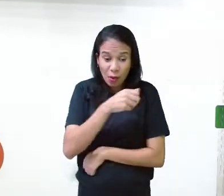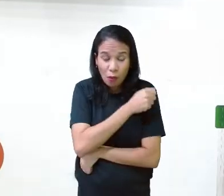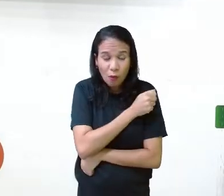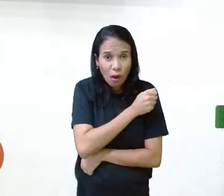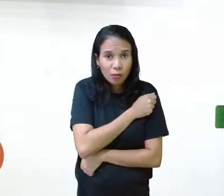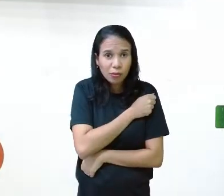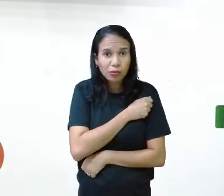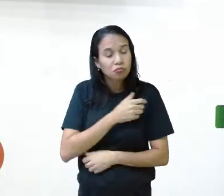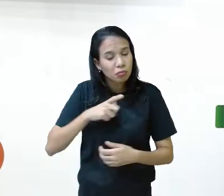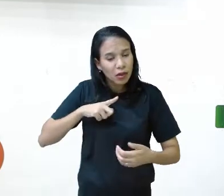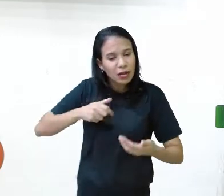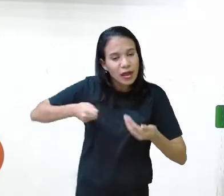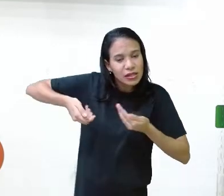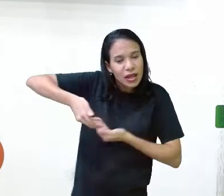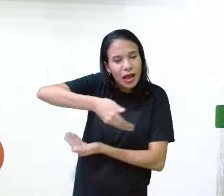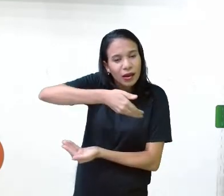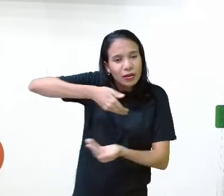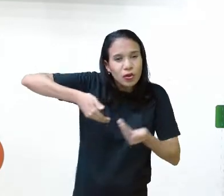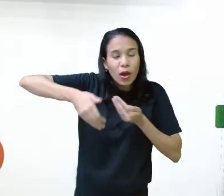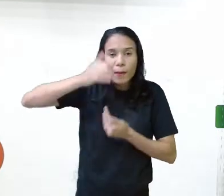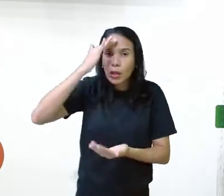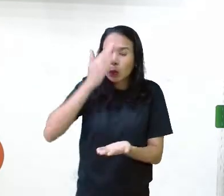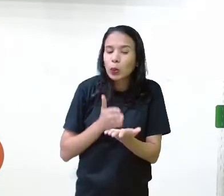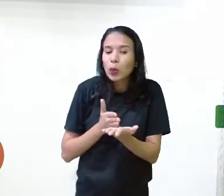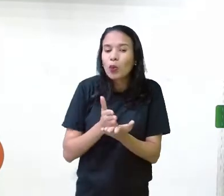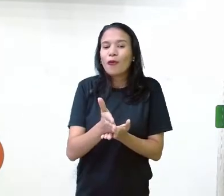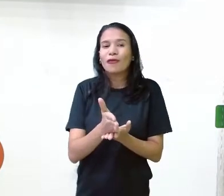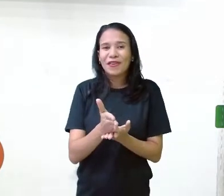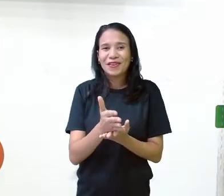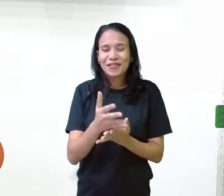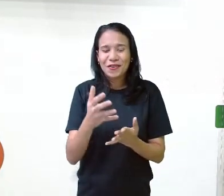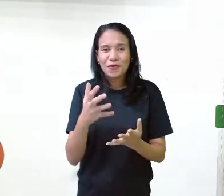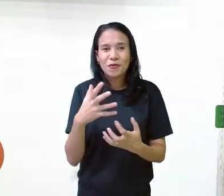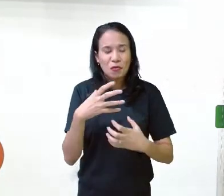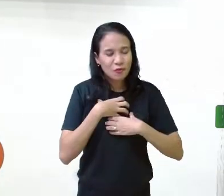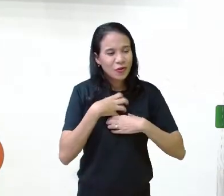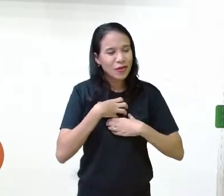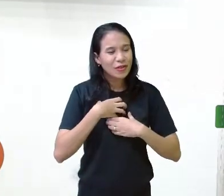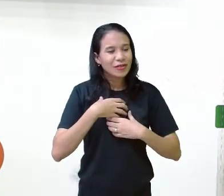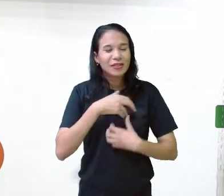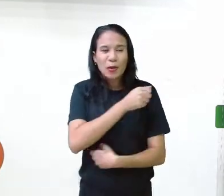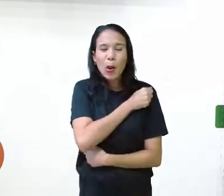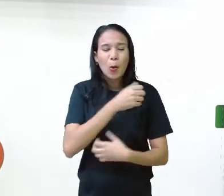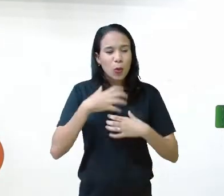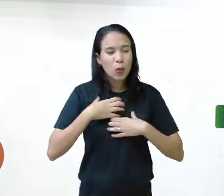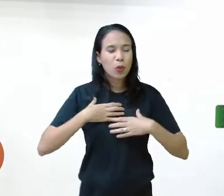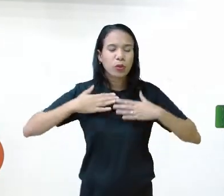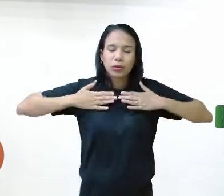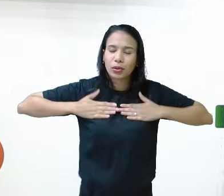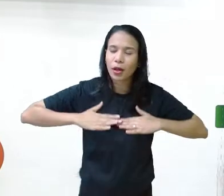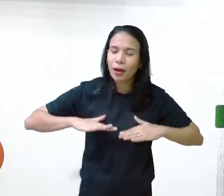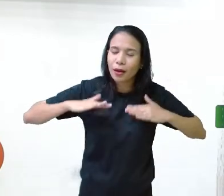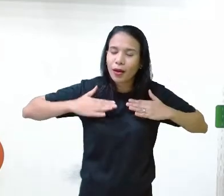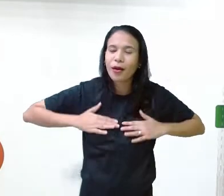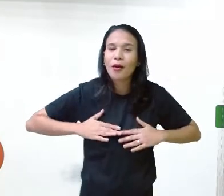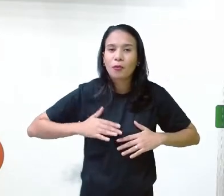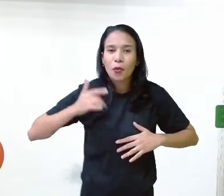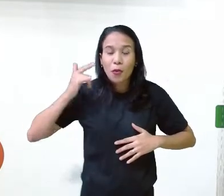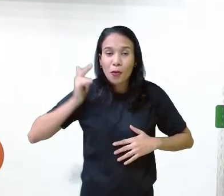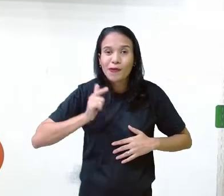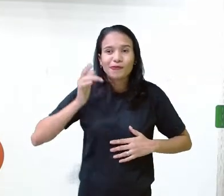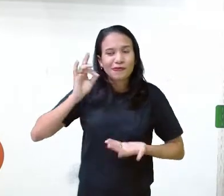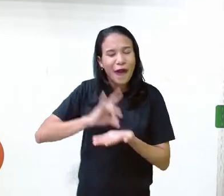se vocês construírem essa relação de confiança, ele vai estar cada vez mais tranquilo, ele vai estar cada vez mais querendo